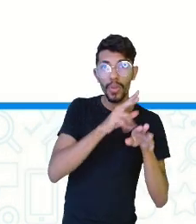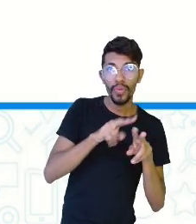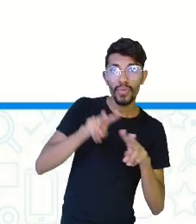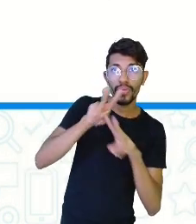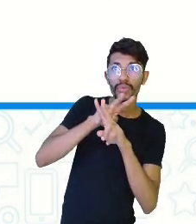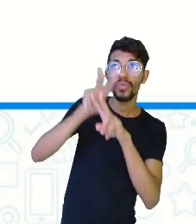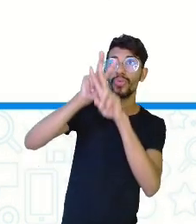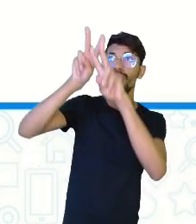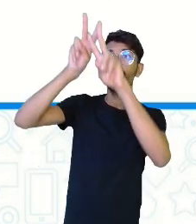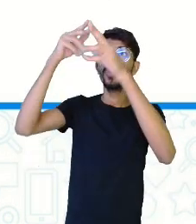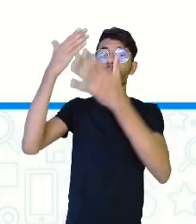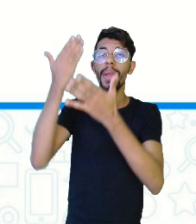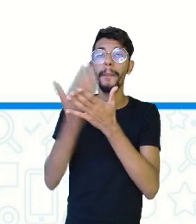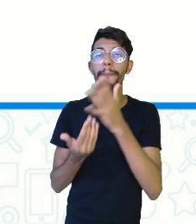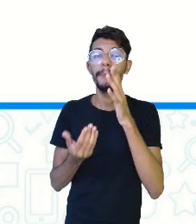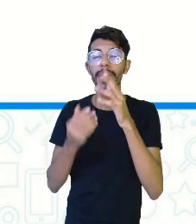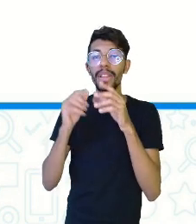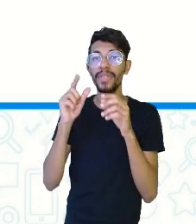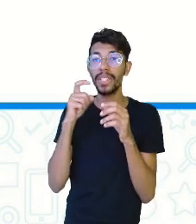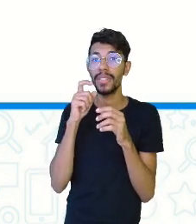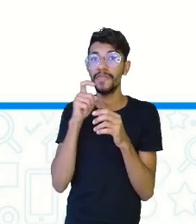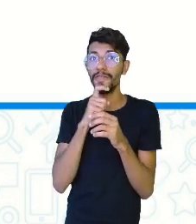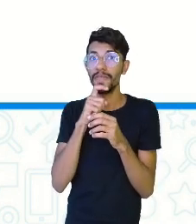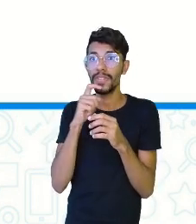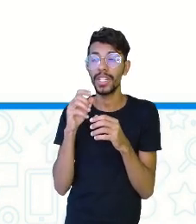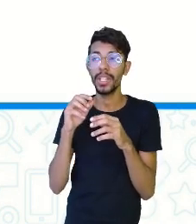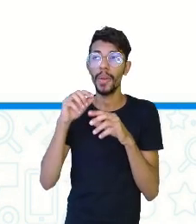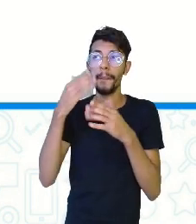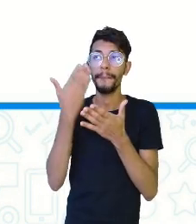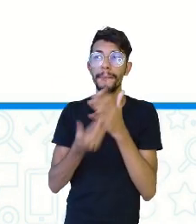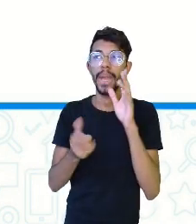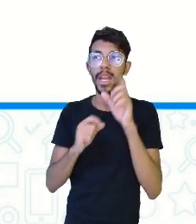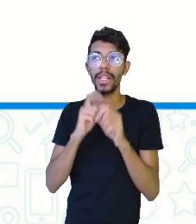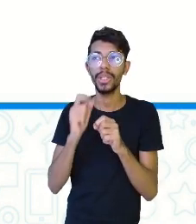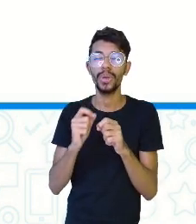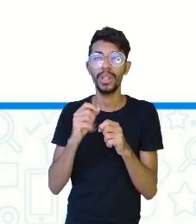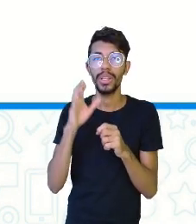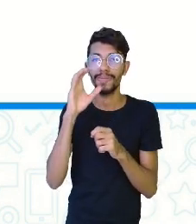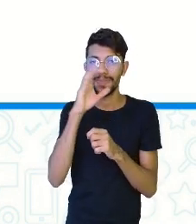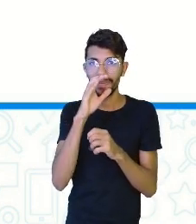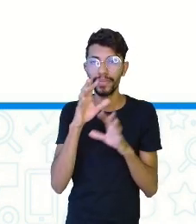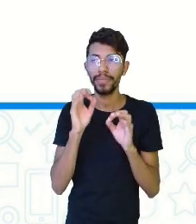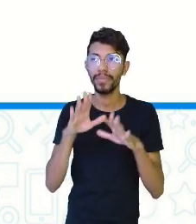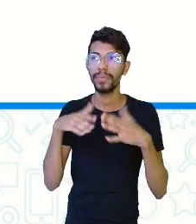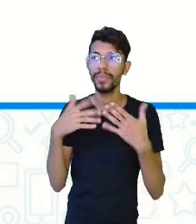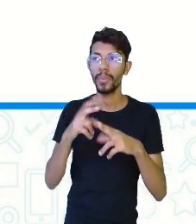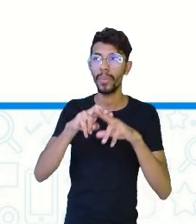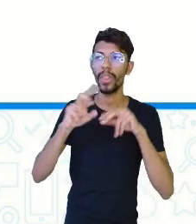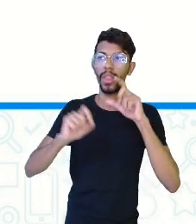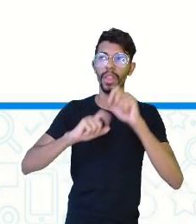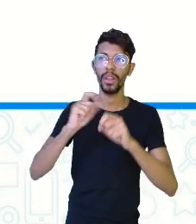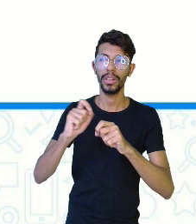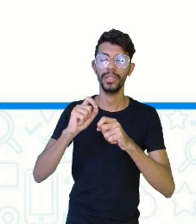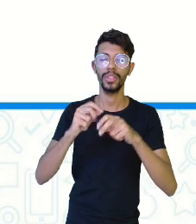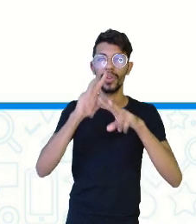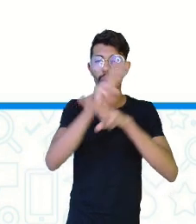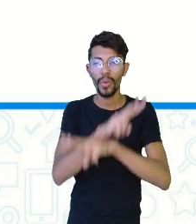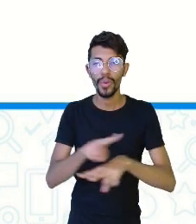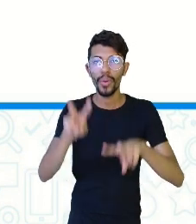a umidade. Com isso, ao transpor a barreira planáltica, esses ventos